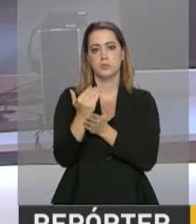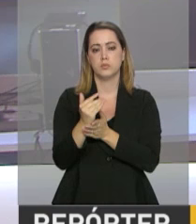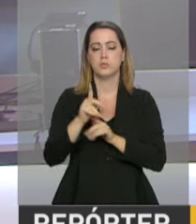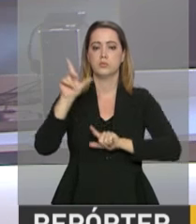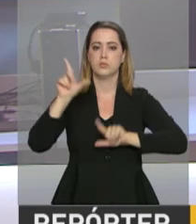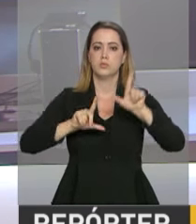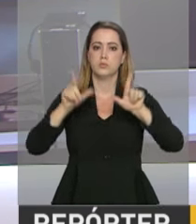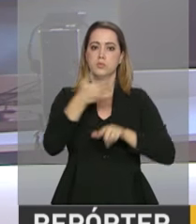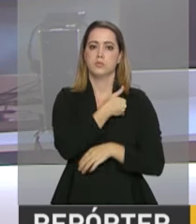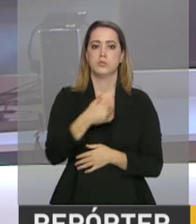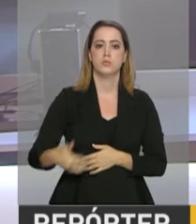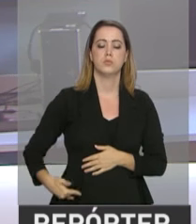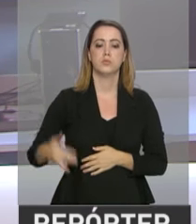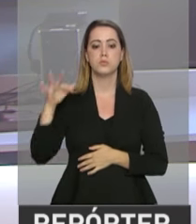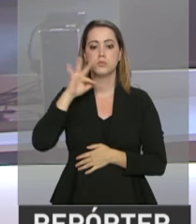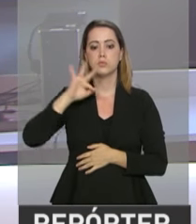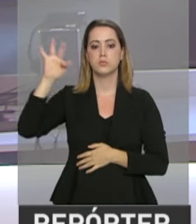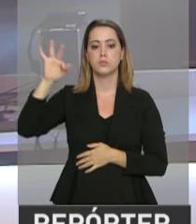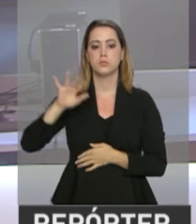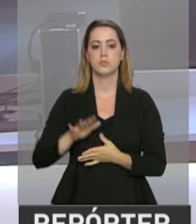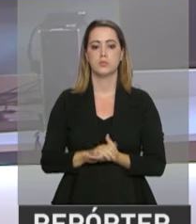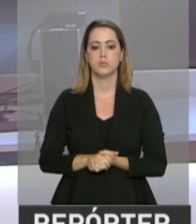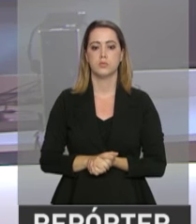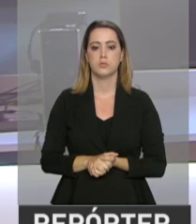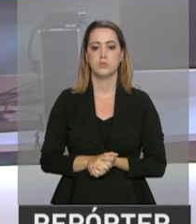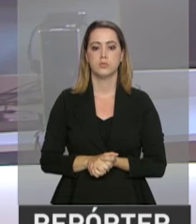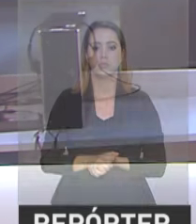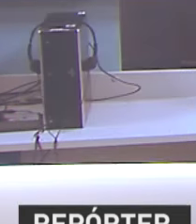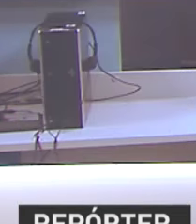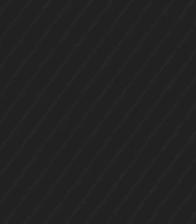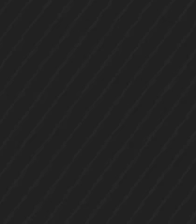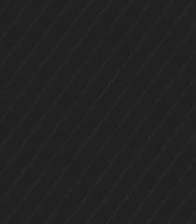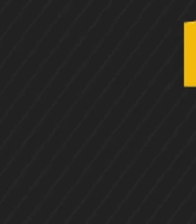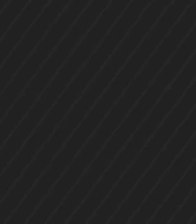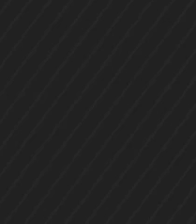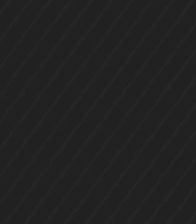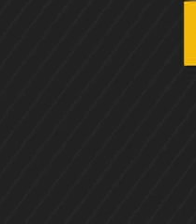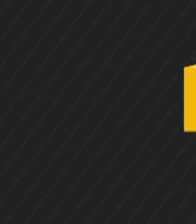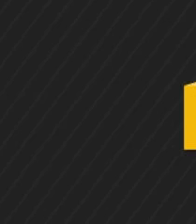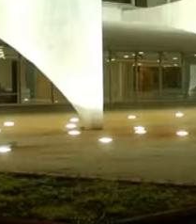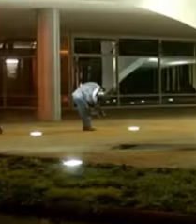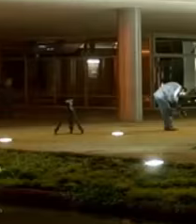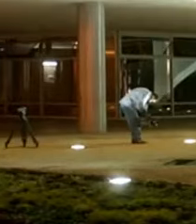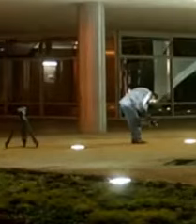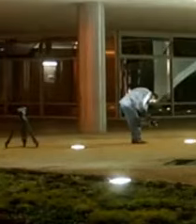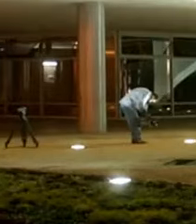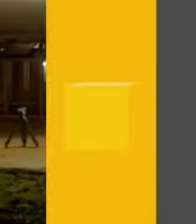e continue com a gente na NBR, a TV do Governo Federal.